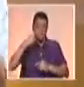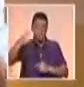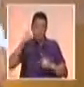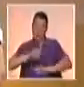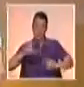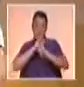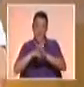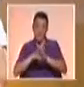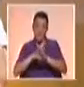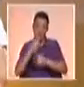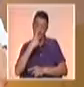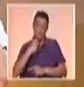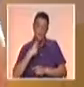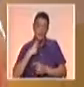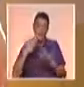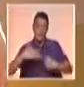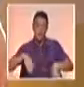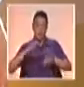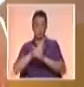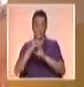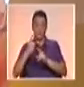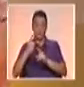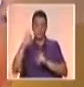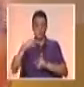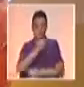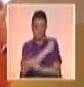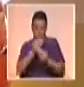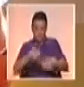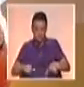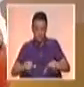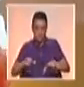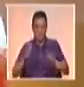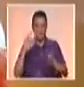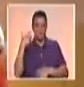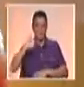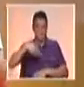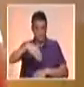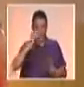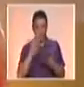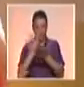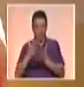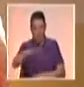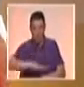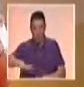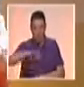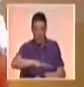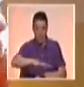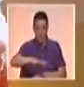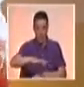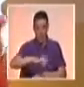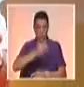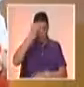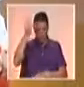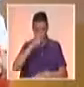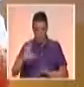aí falha redondamente, não é? Falha porquê? Até porque uma criança que vai para uma escola local, os próprios